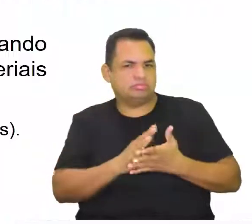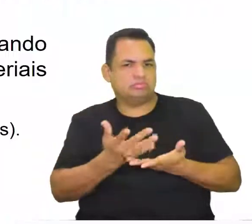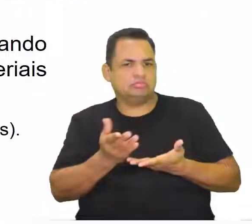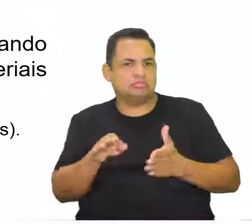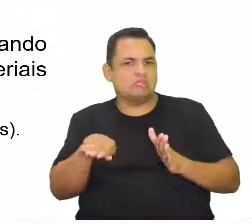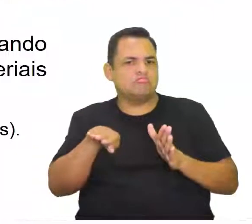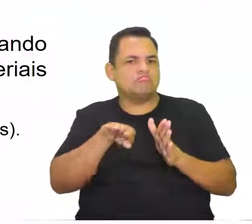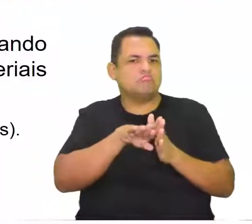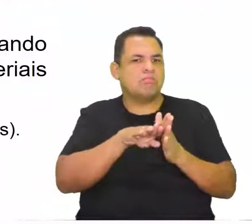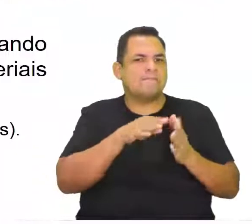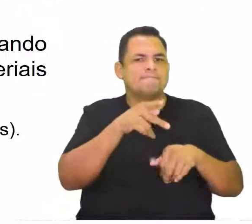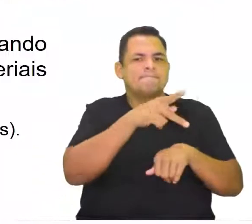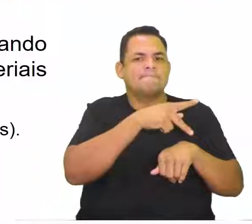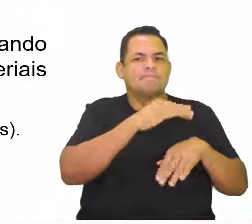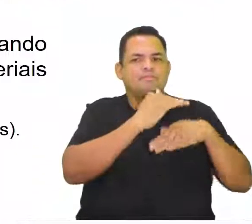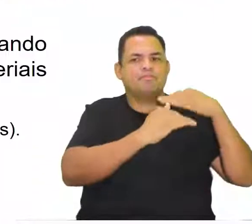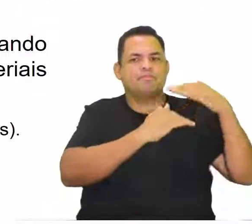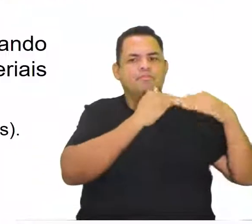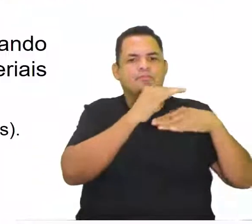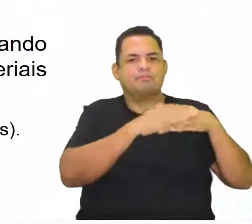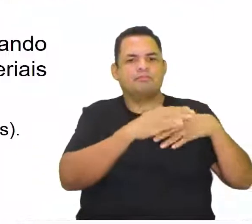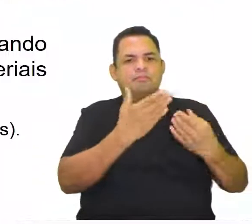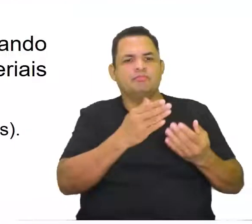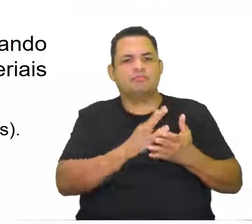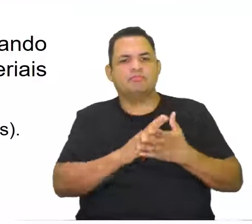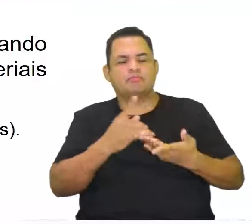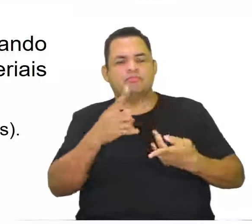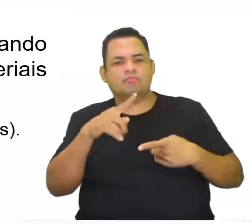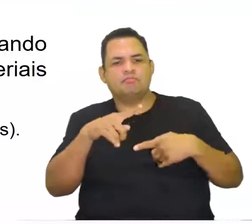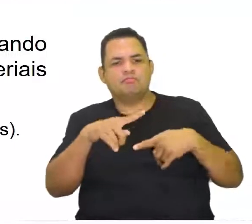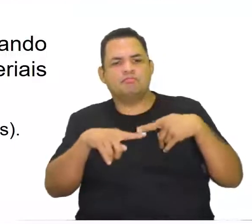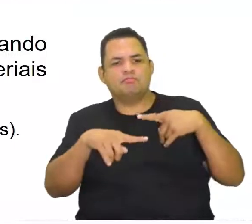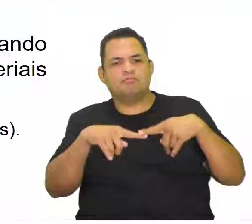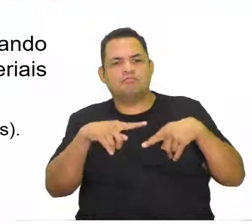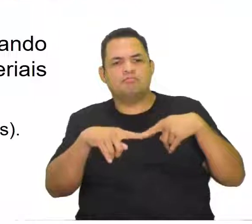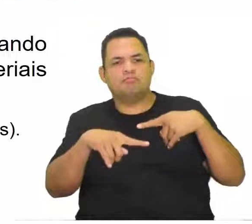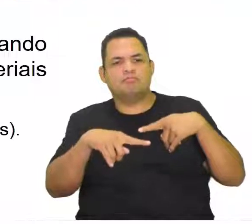países em desenvolvimento com o rótulo de mercadorias